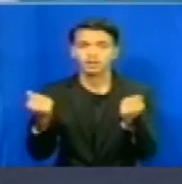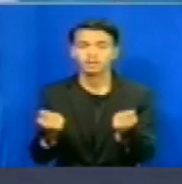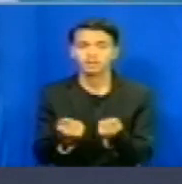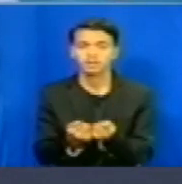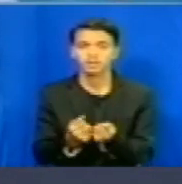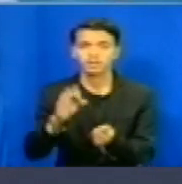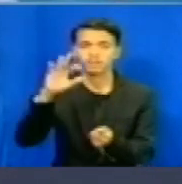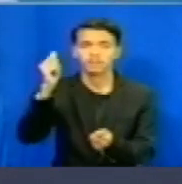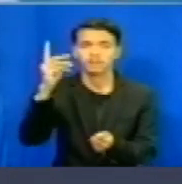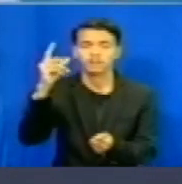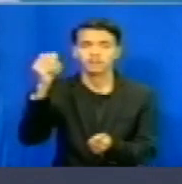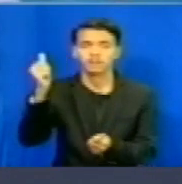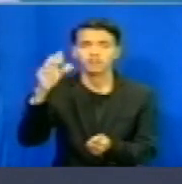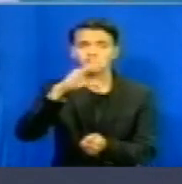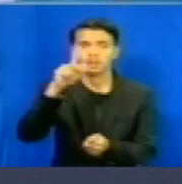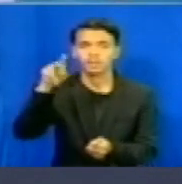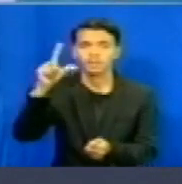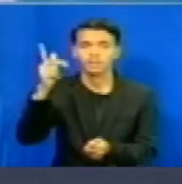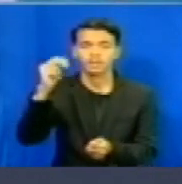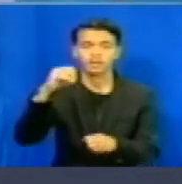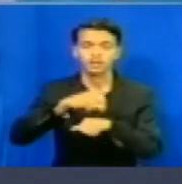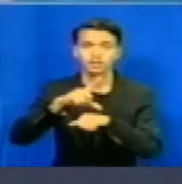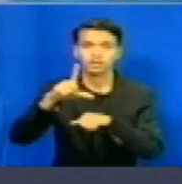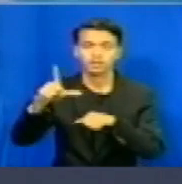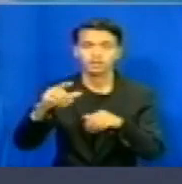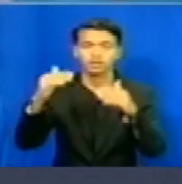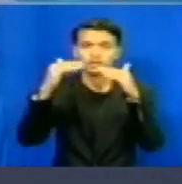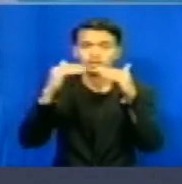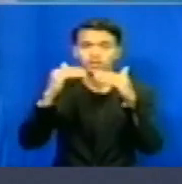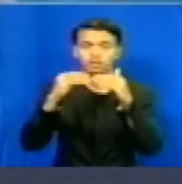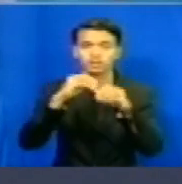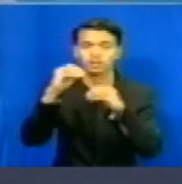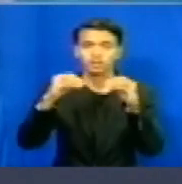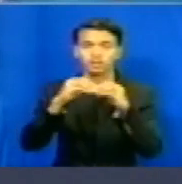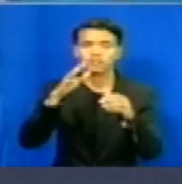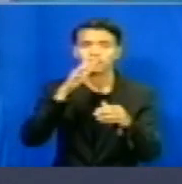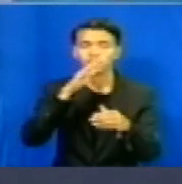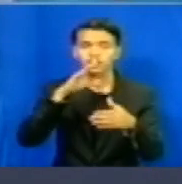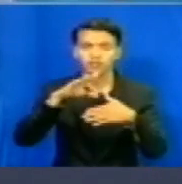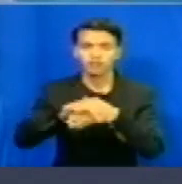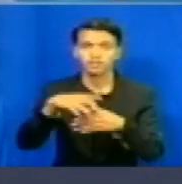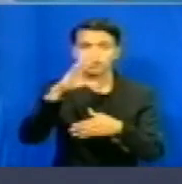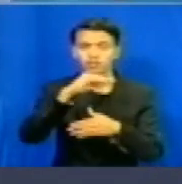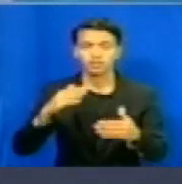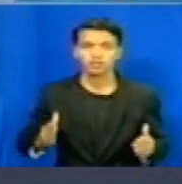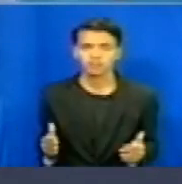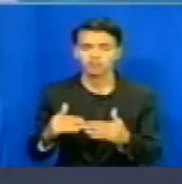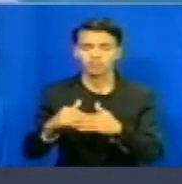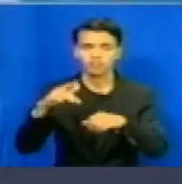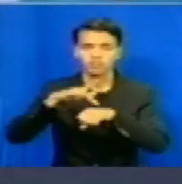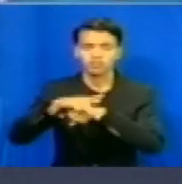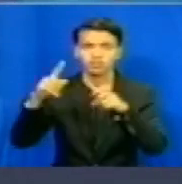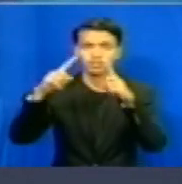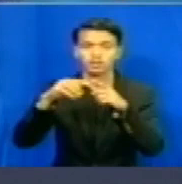Associação FADA no Plano Internacional realiza conferência com a redução cabem no ensino cedo, mas